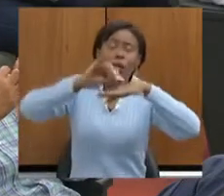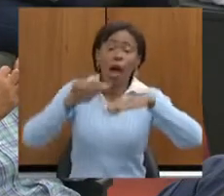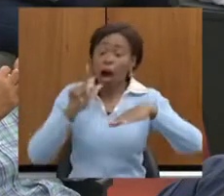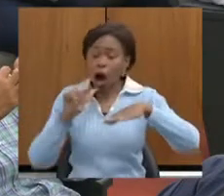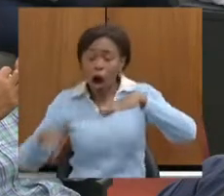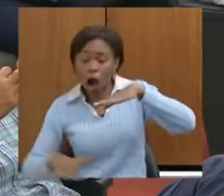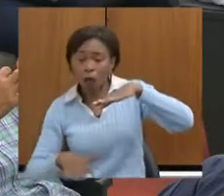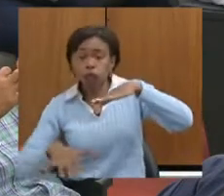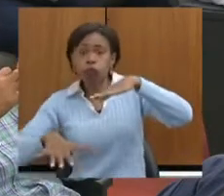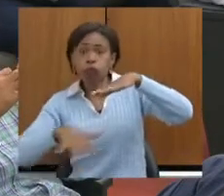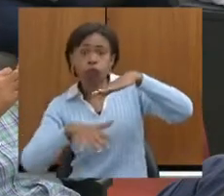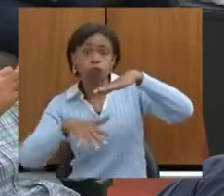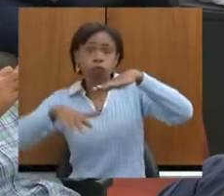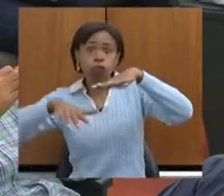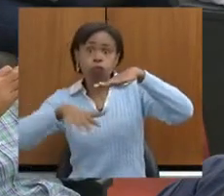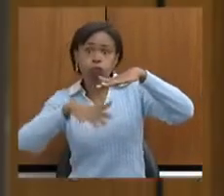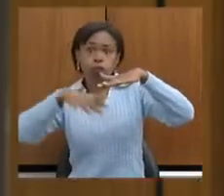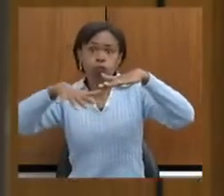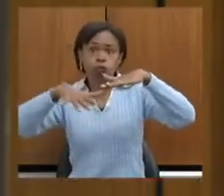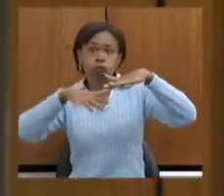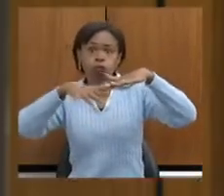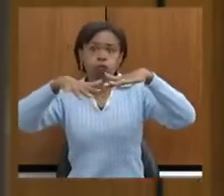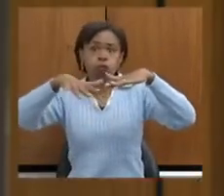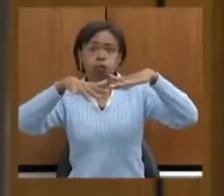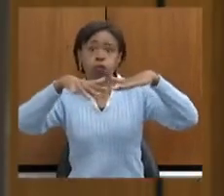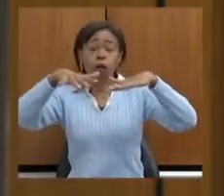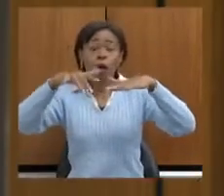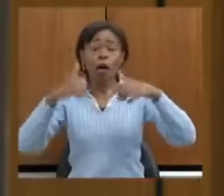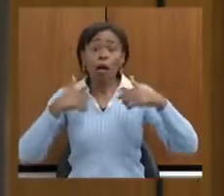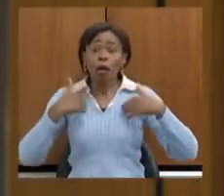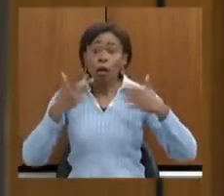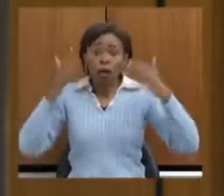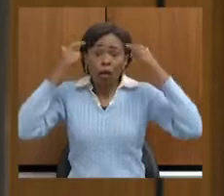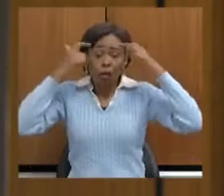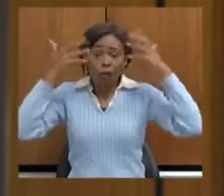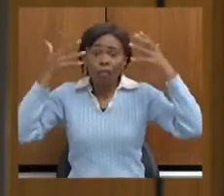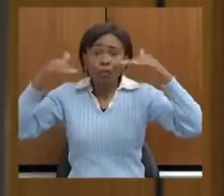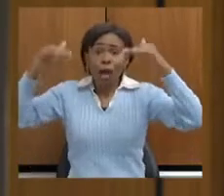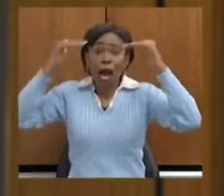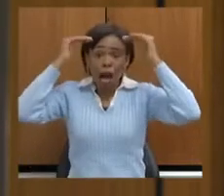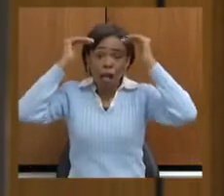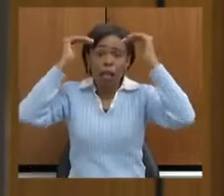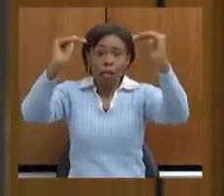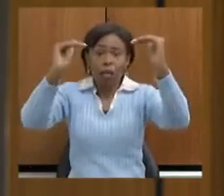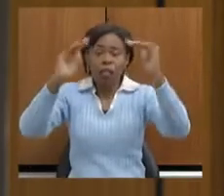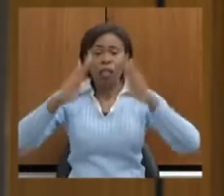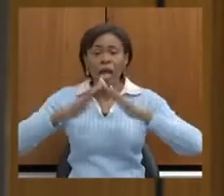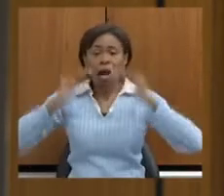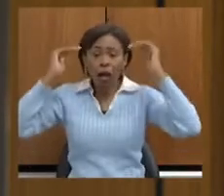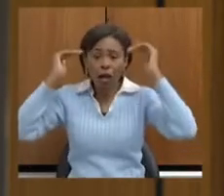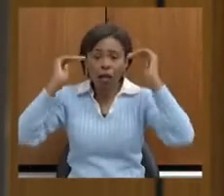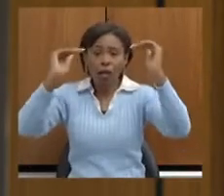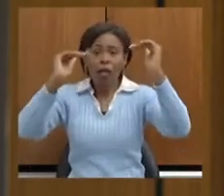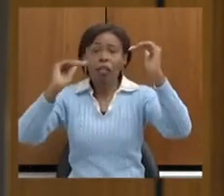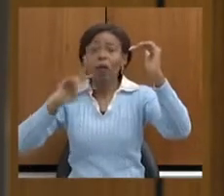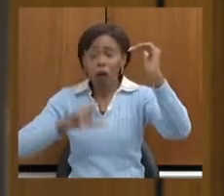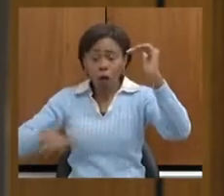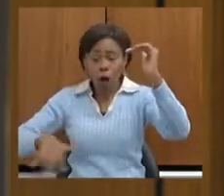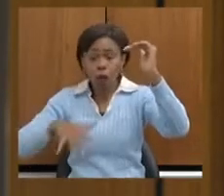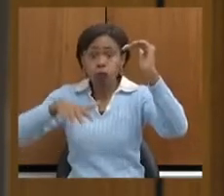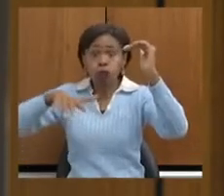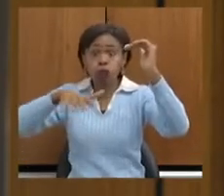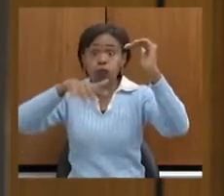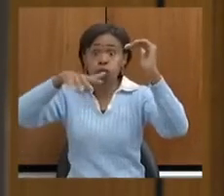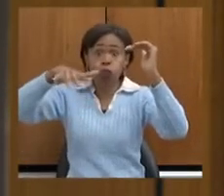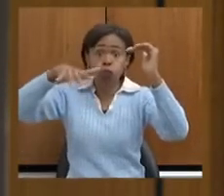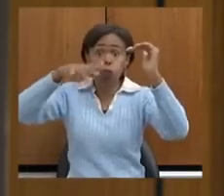só foi subindo e só foi subindo e eu falei vai estourar a laje da minha casa E aí a água